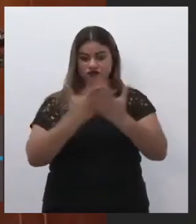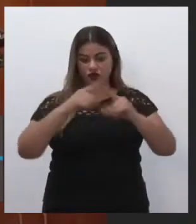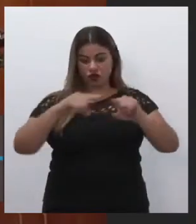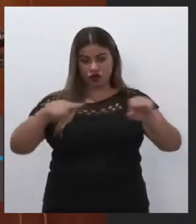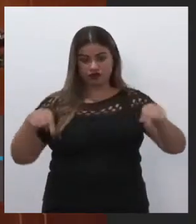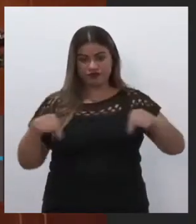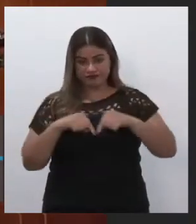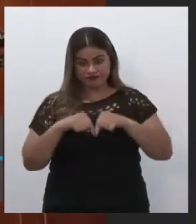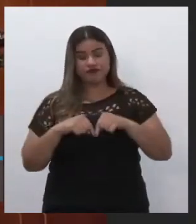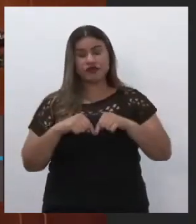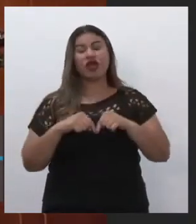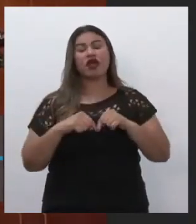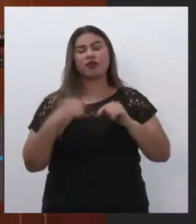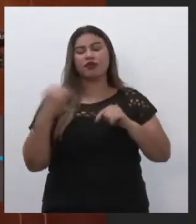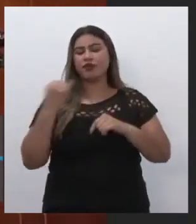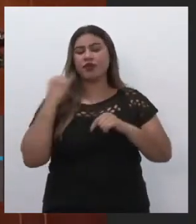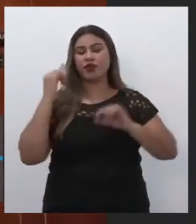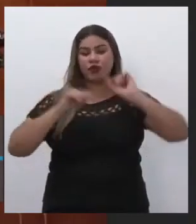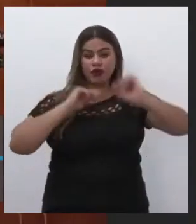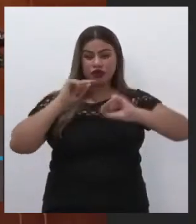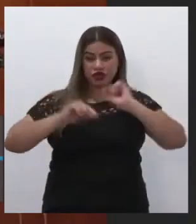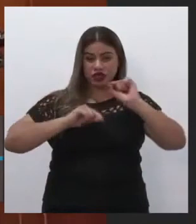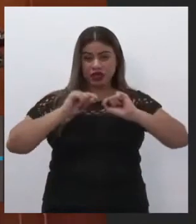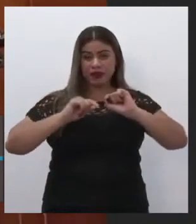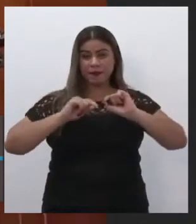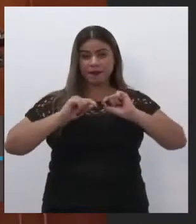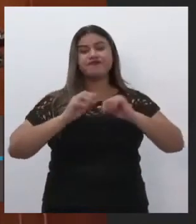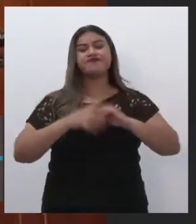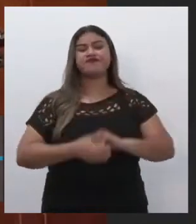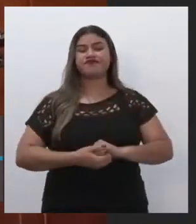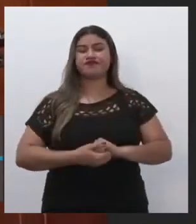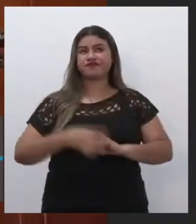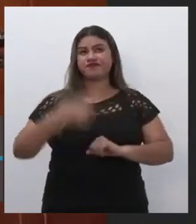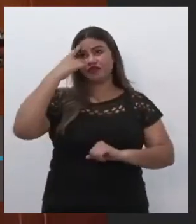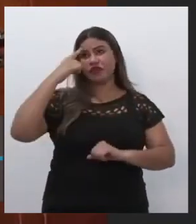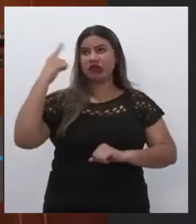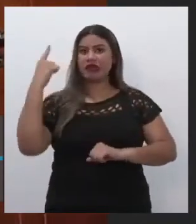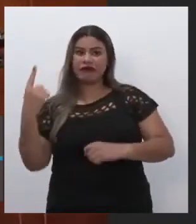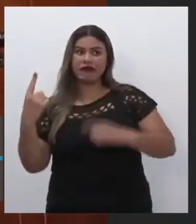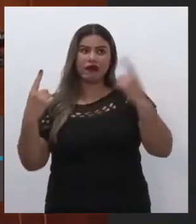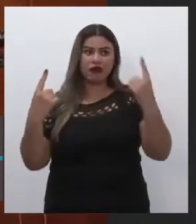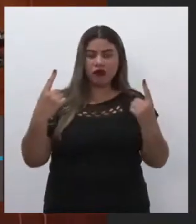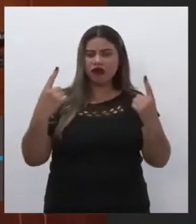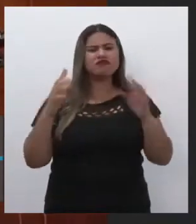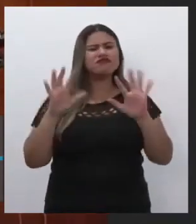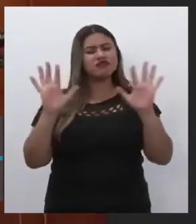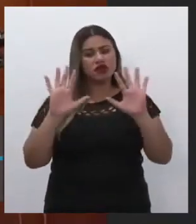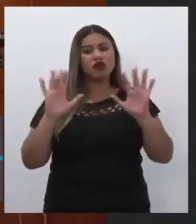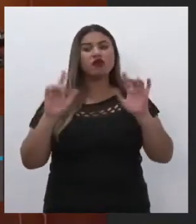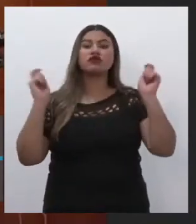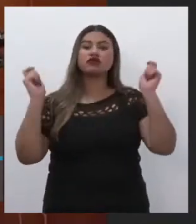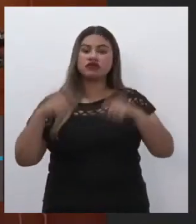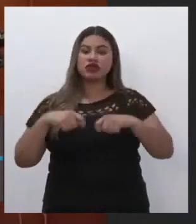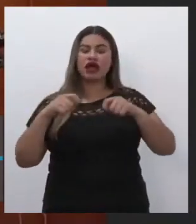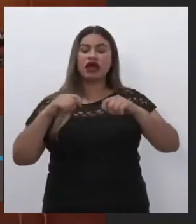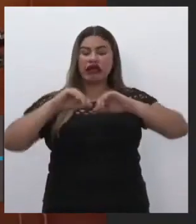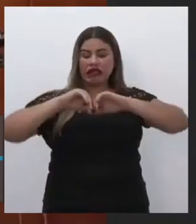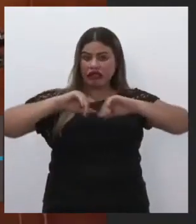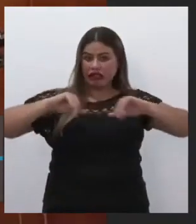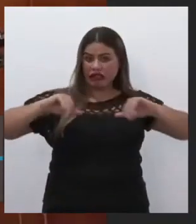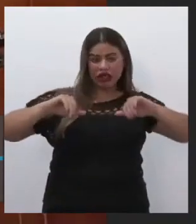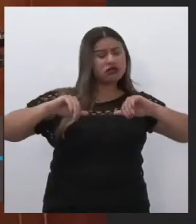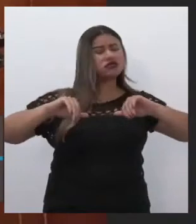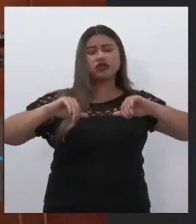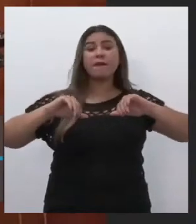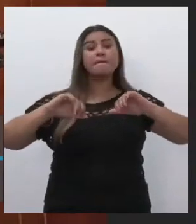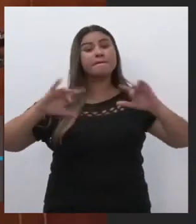vale pontuar que não há necessidade de elencar um ou outro componente para serem trabalhados separadamente. Pelo